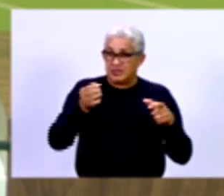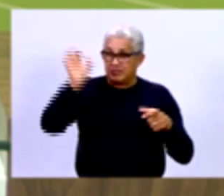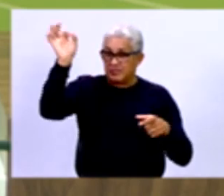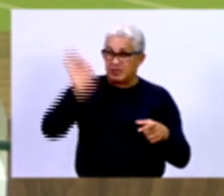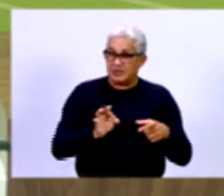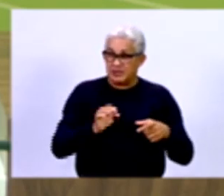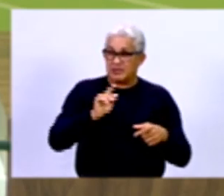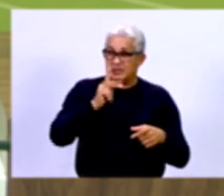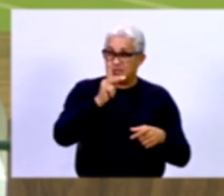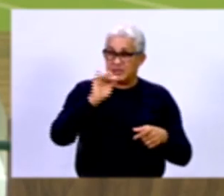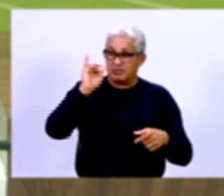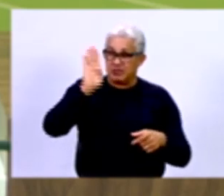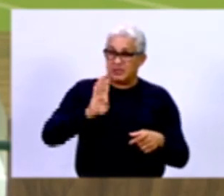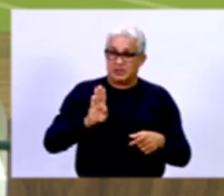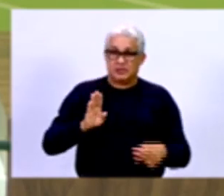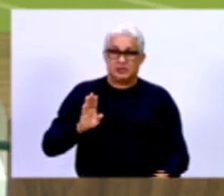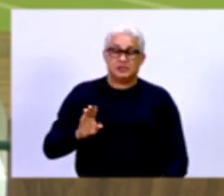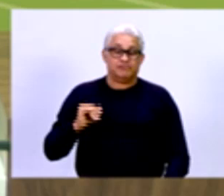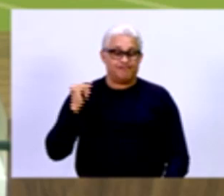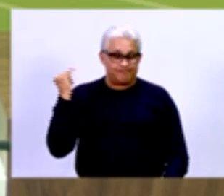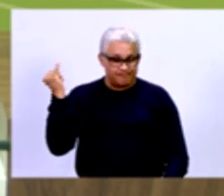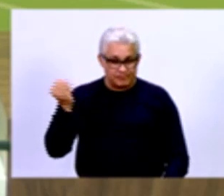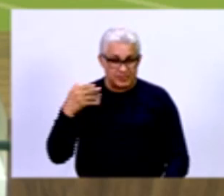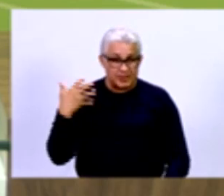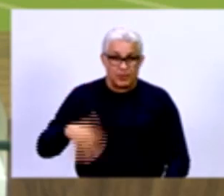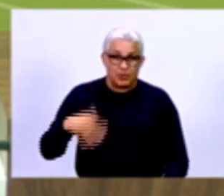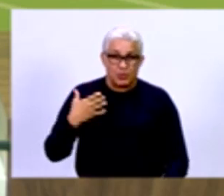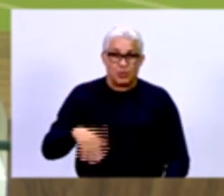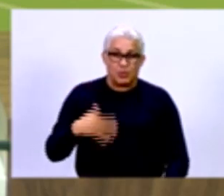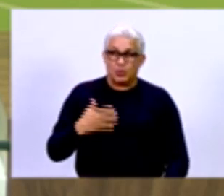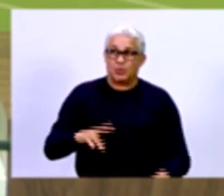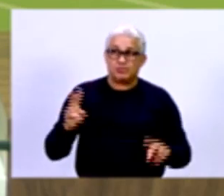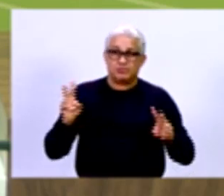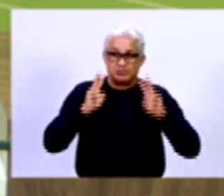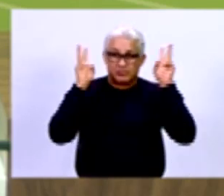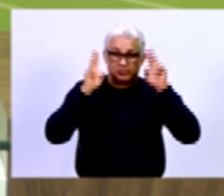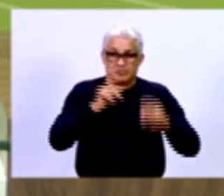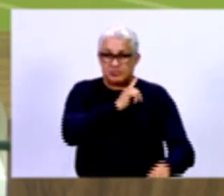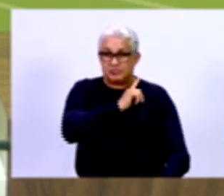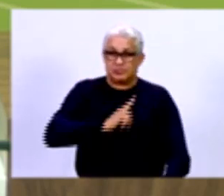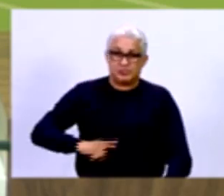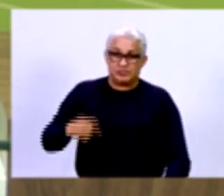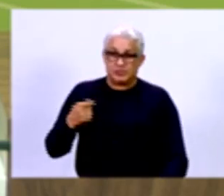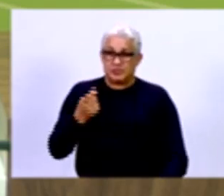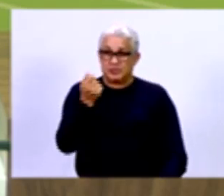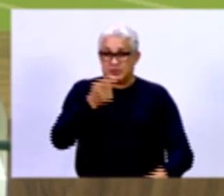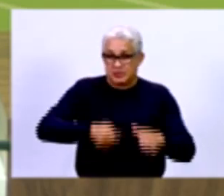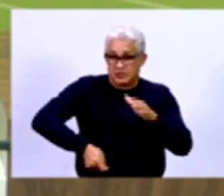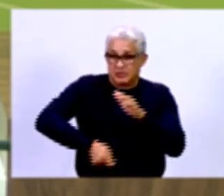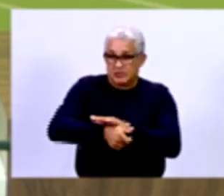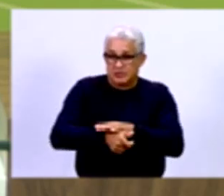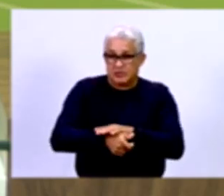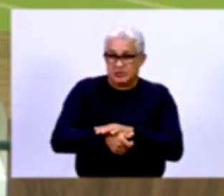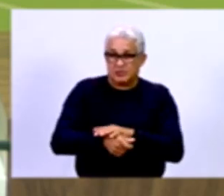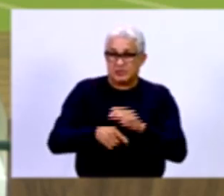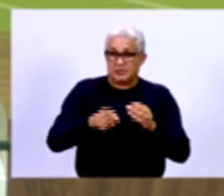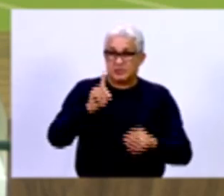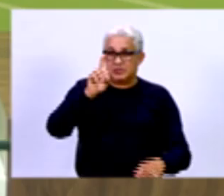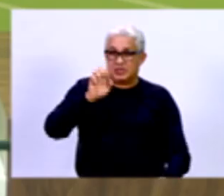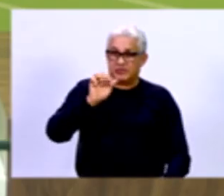valor bastante expressivo e a gente está vendo que isso é a forma que o governo tem de financiar os seus déficits